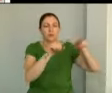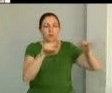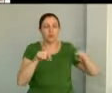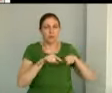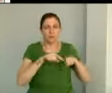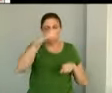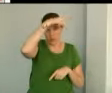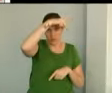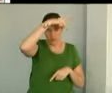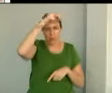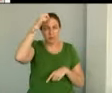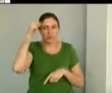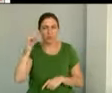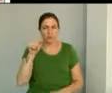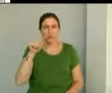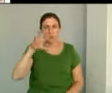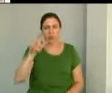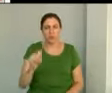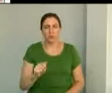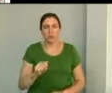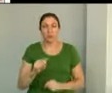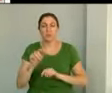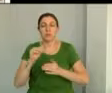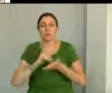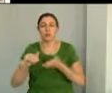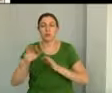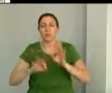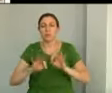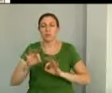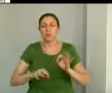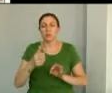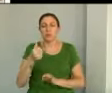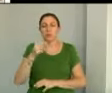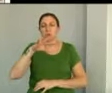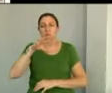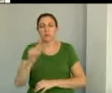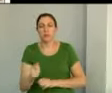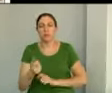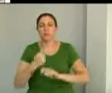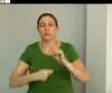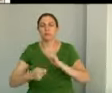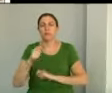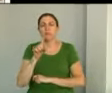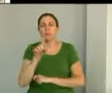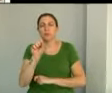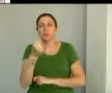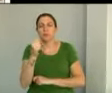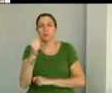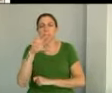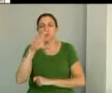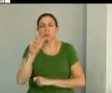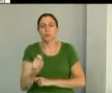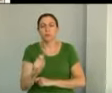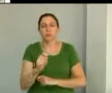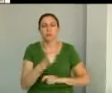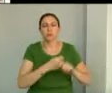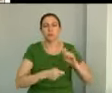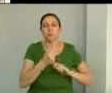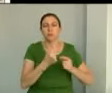prefeito, 7.600, planejamento, 6.600, administração, 18.300, fazenda,